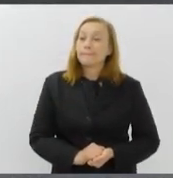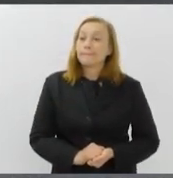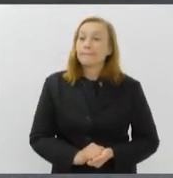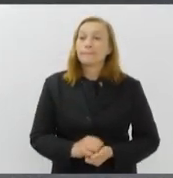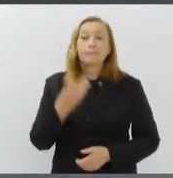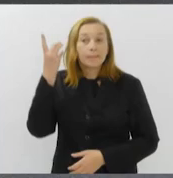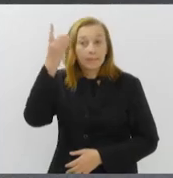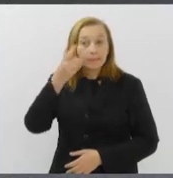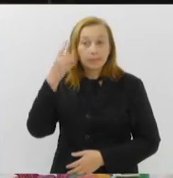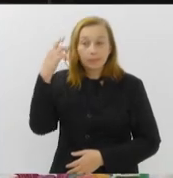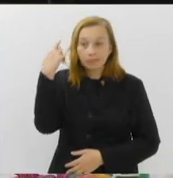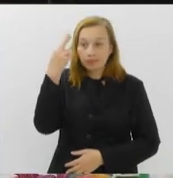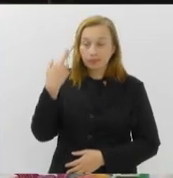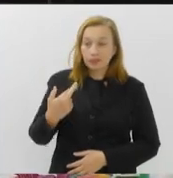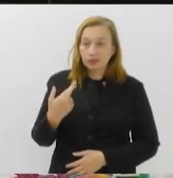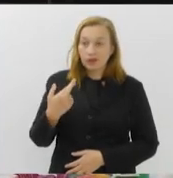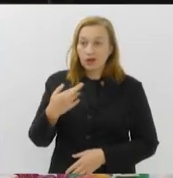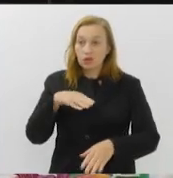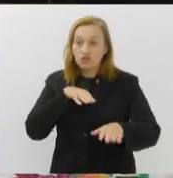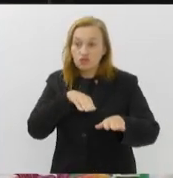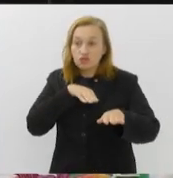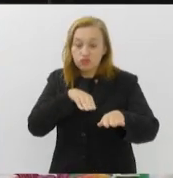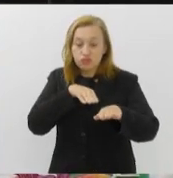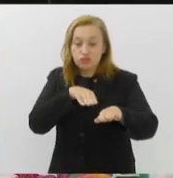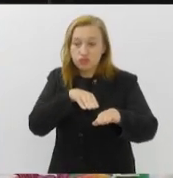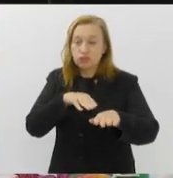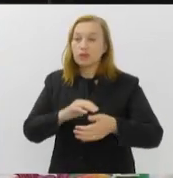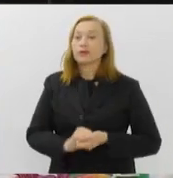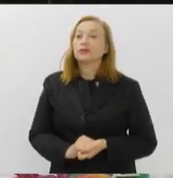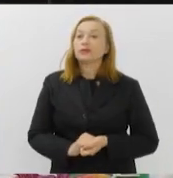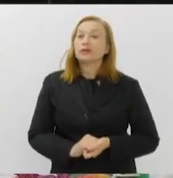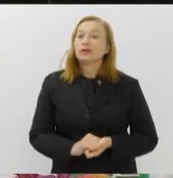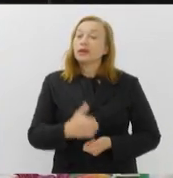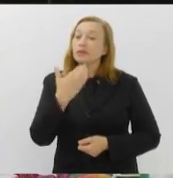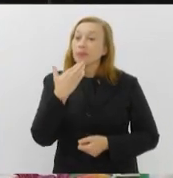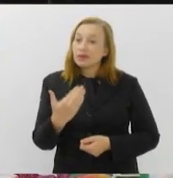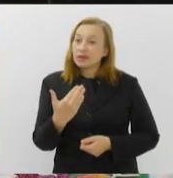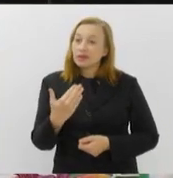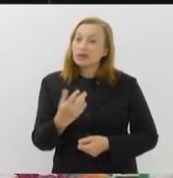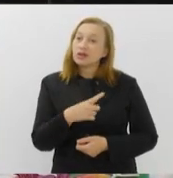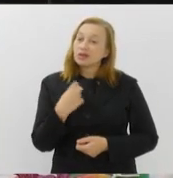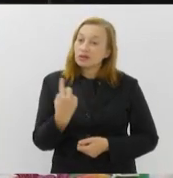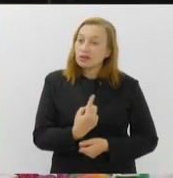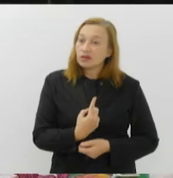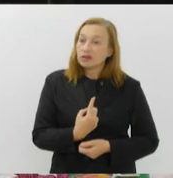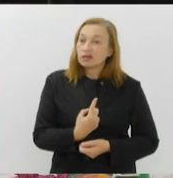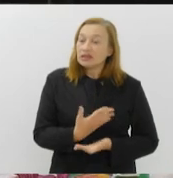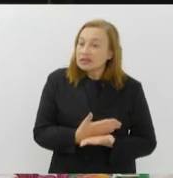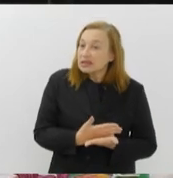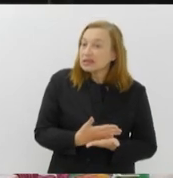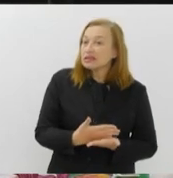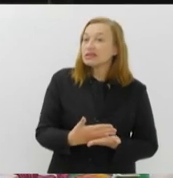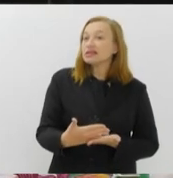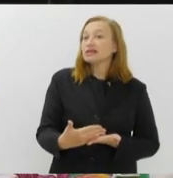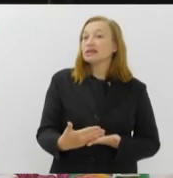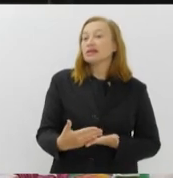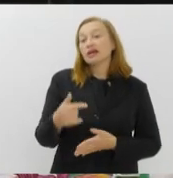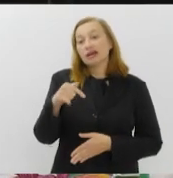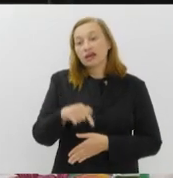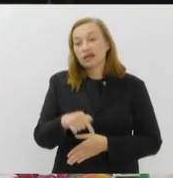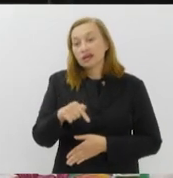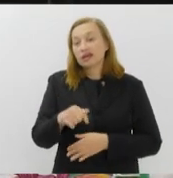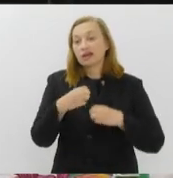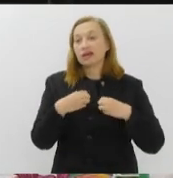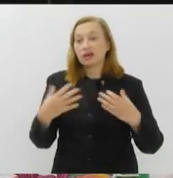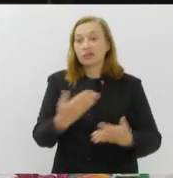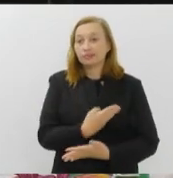deputada Renata está no trânsito e sugeriu que a gente fosse dando início aqui à nossa